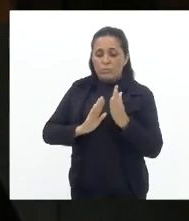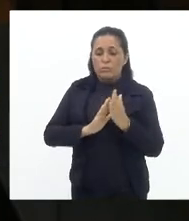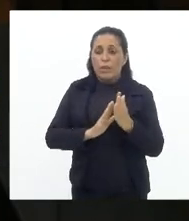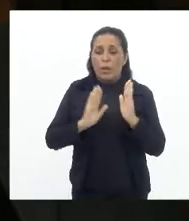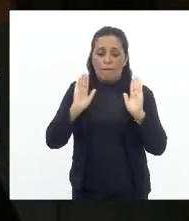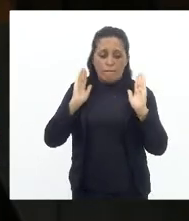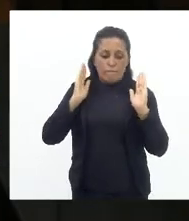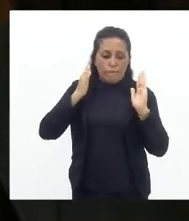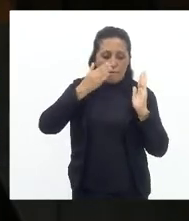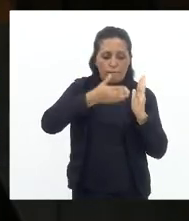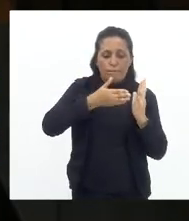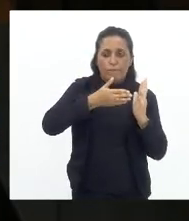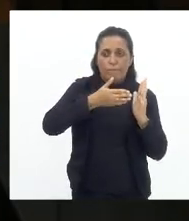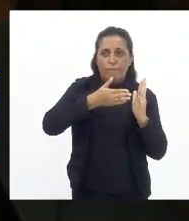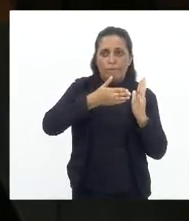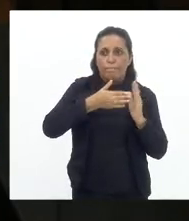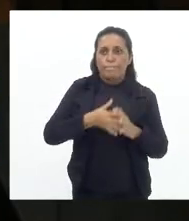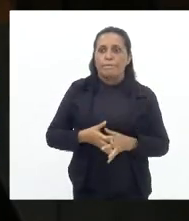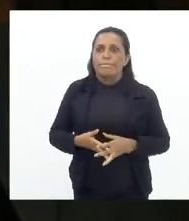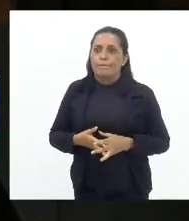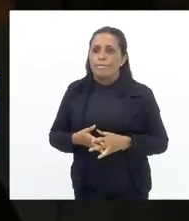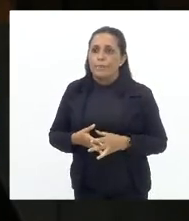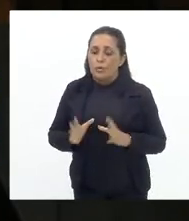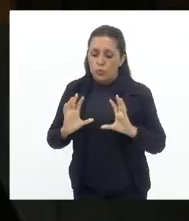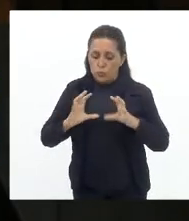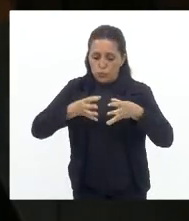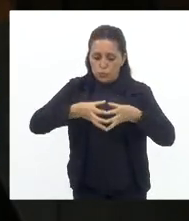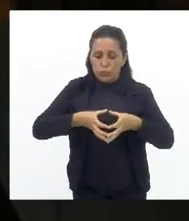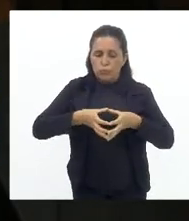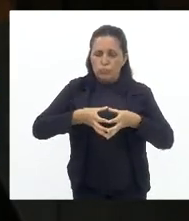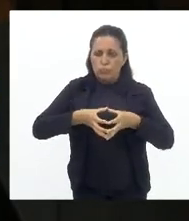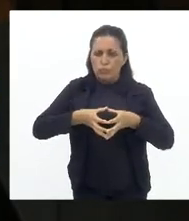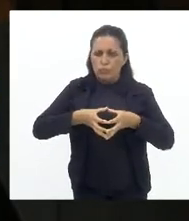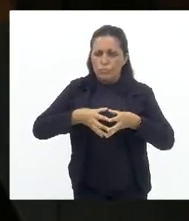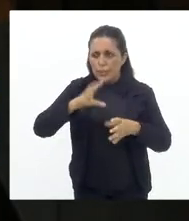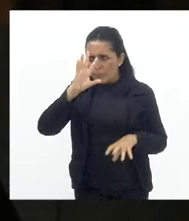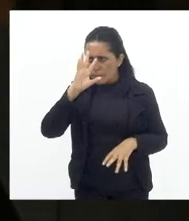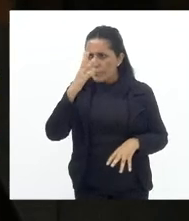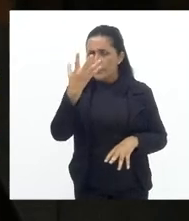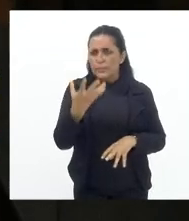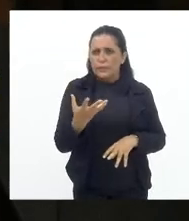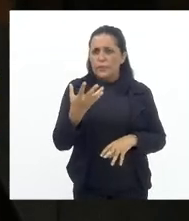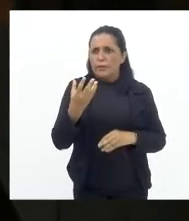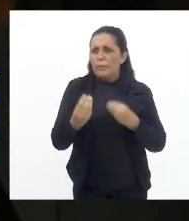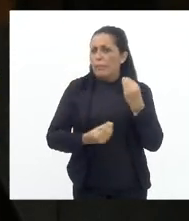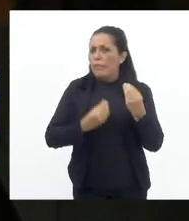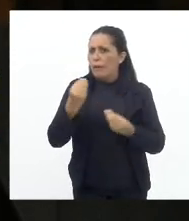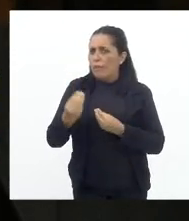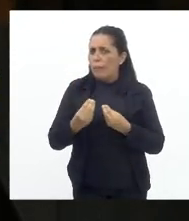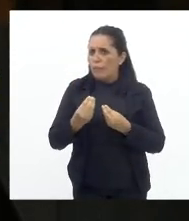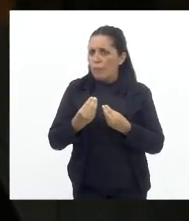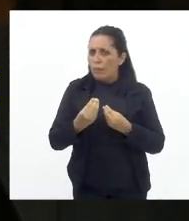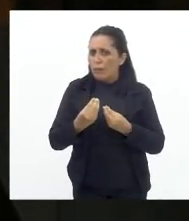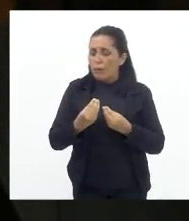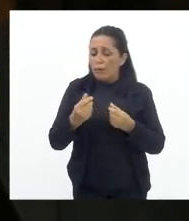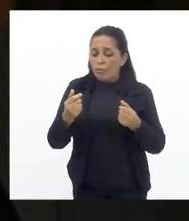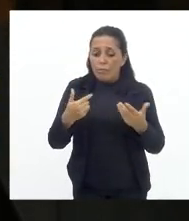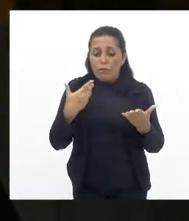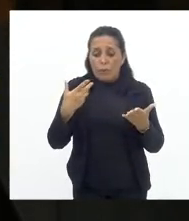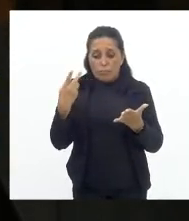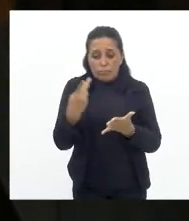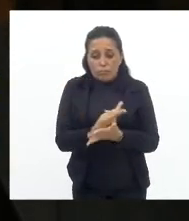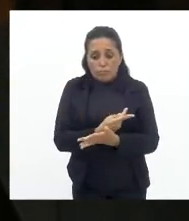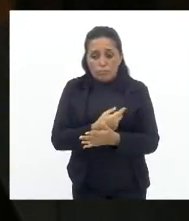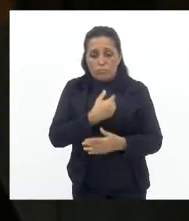refiro especificamente ao conjunto de medidas que tenderão a ser adotadas pelo Estado